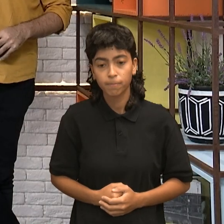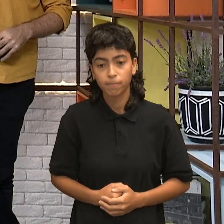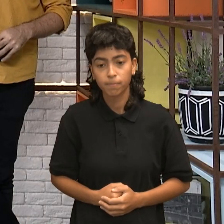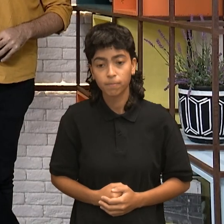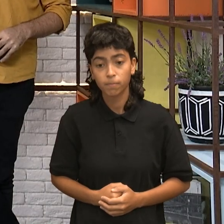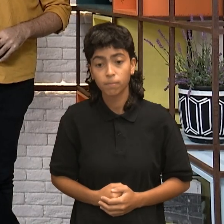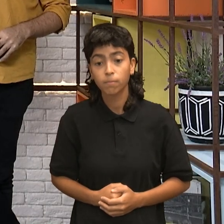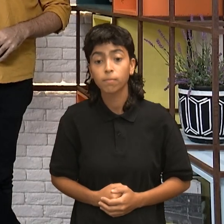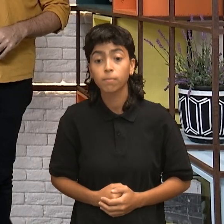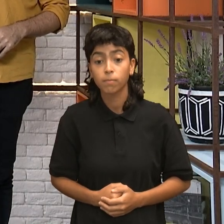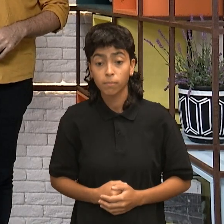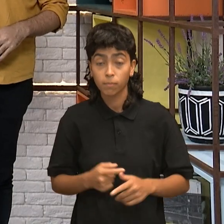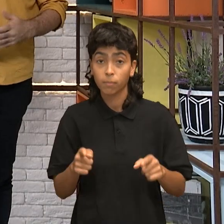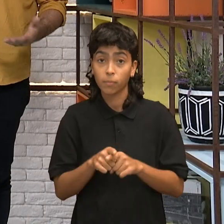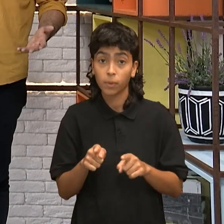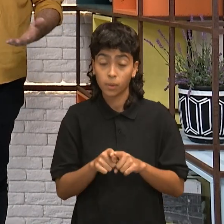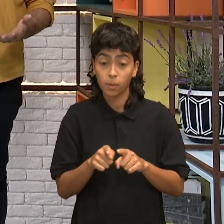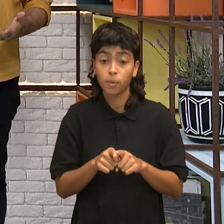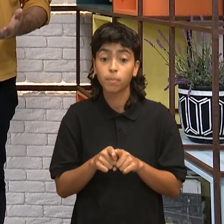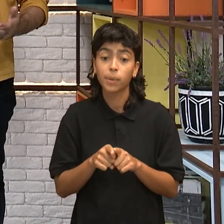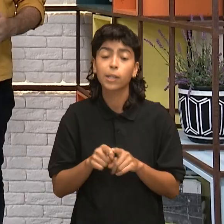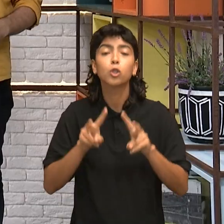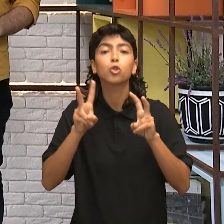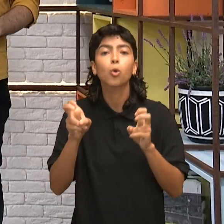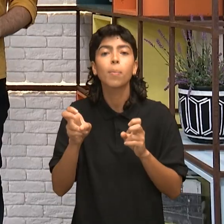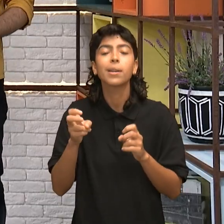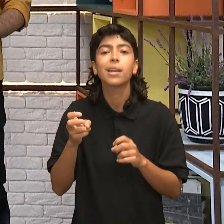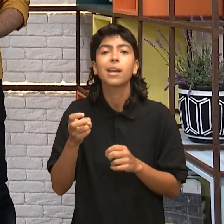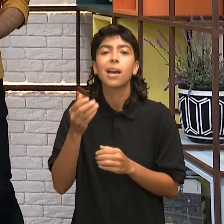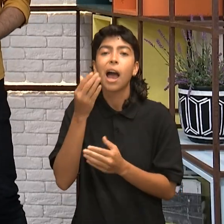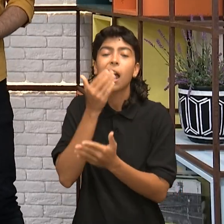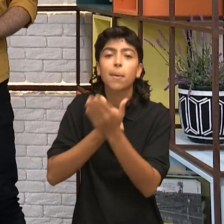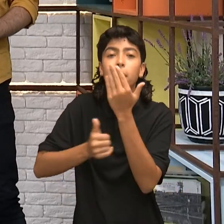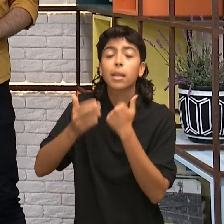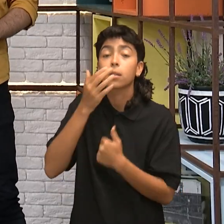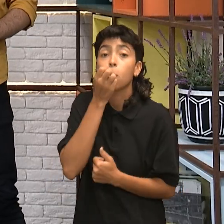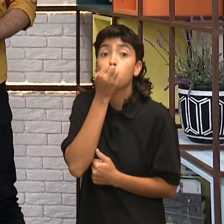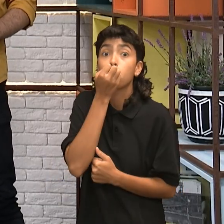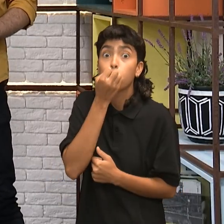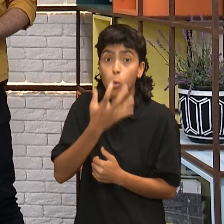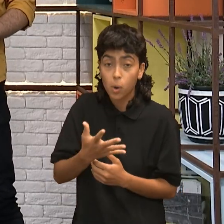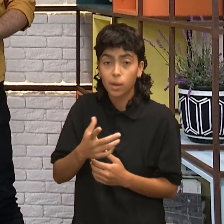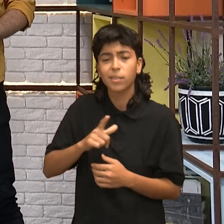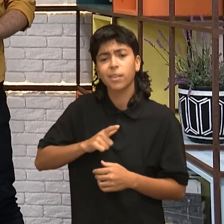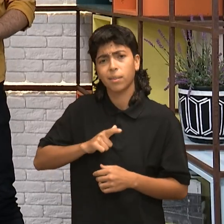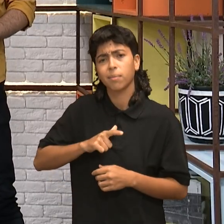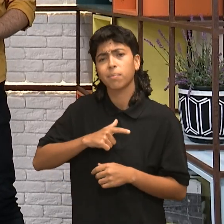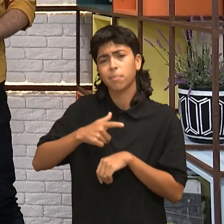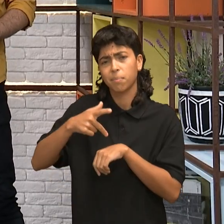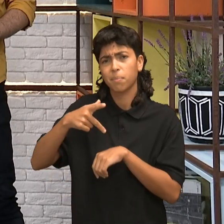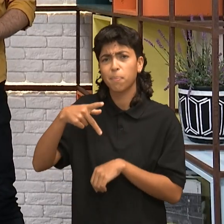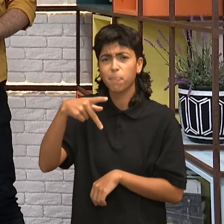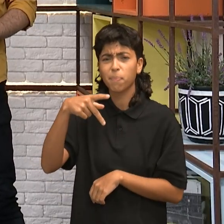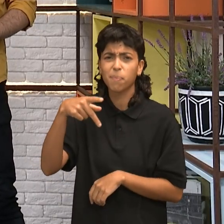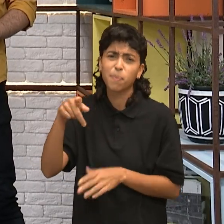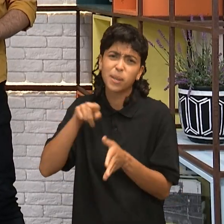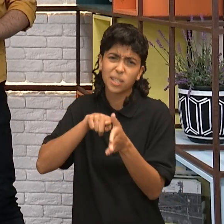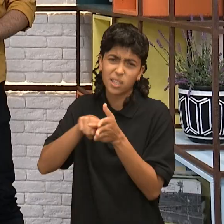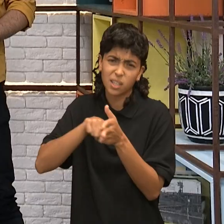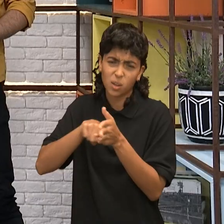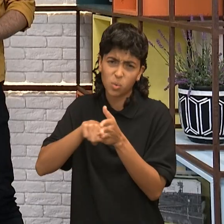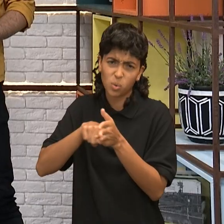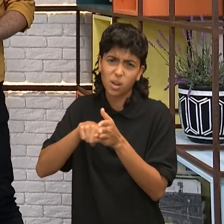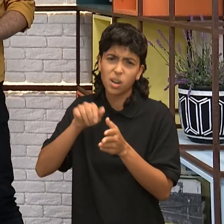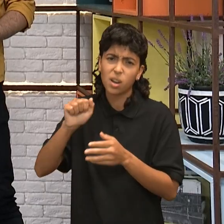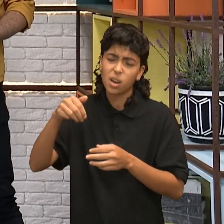Ainda falando sobre a importância de uma boa alimentação, a pesquisadora Amanda Romeiro, mestre pelo Programa de